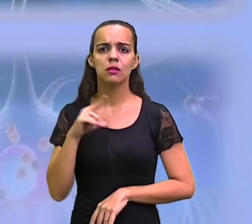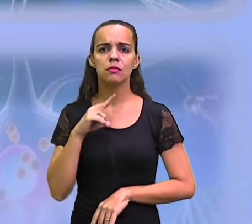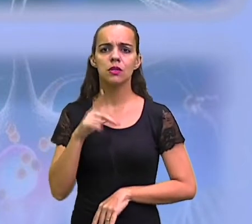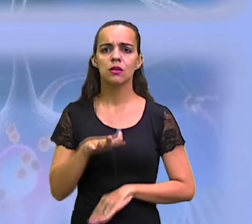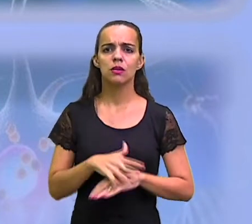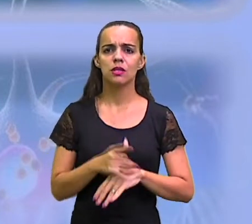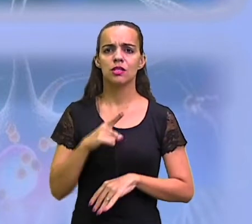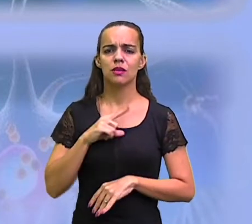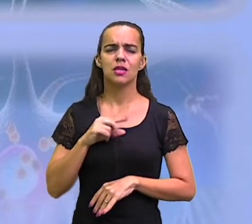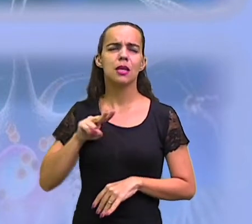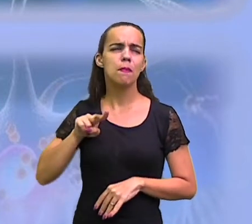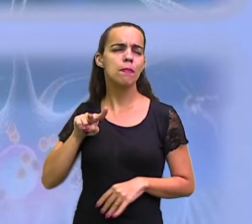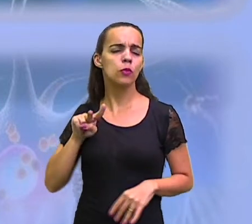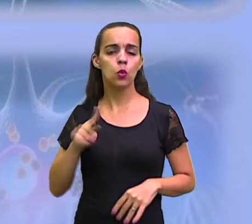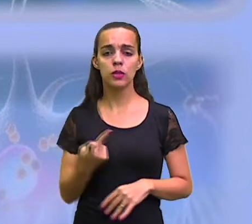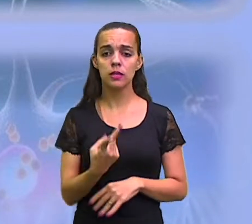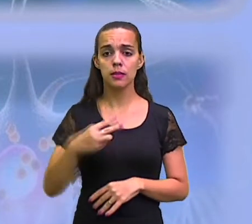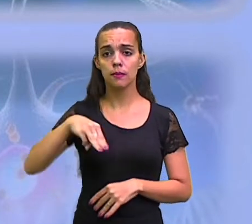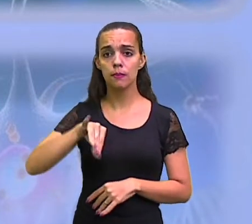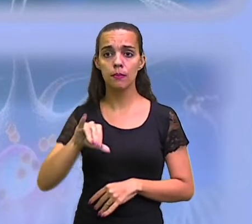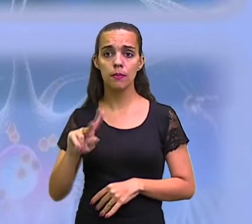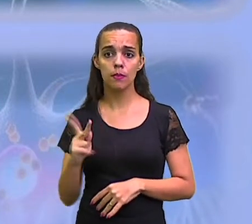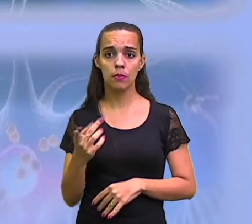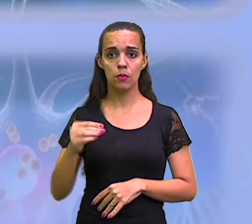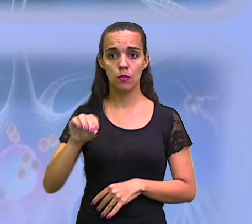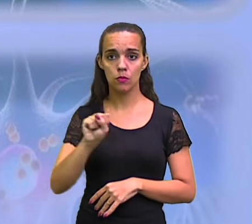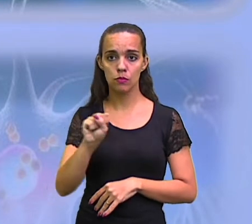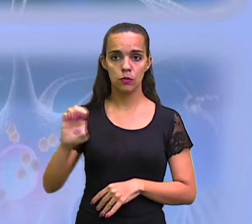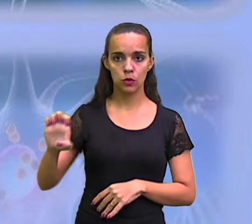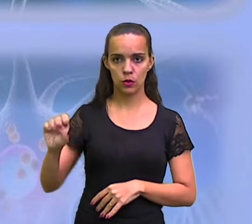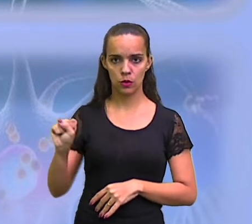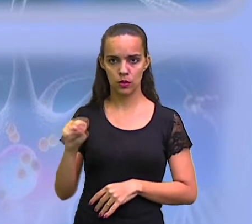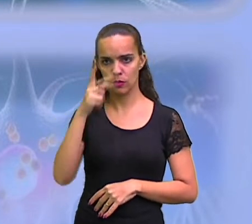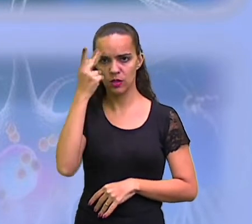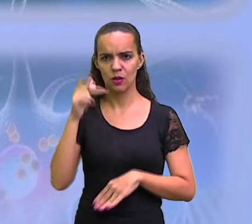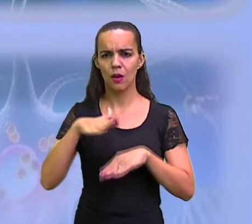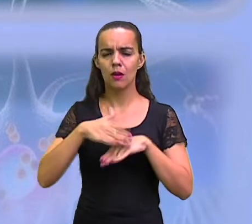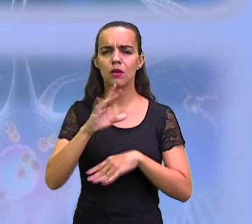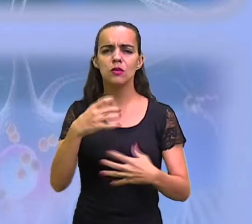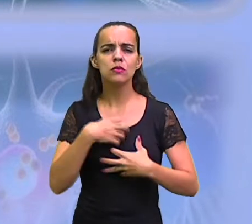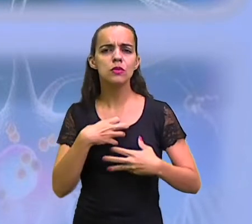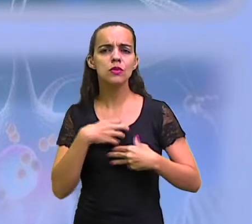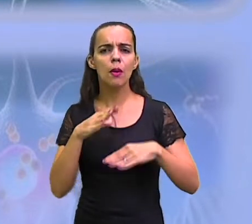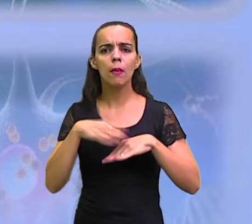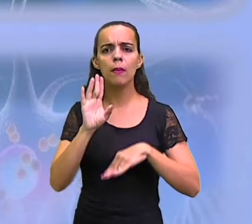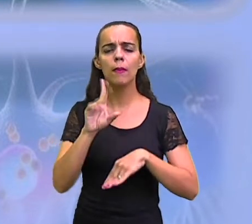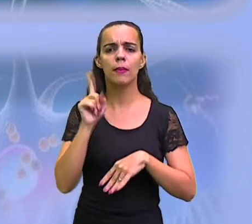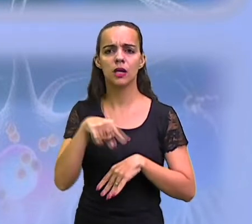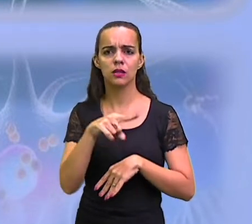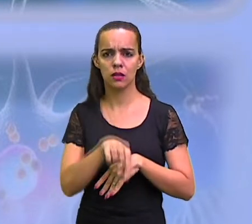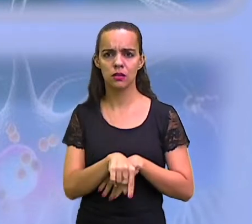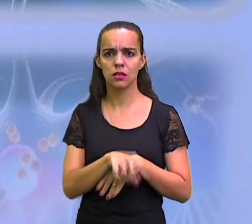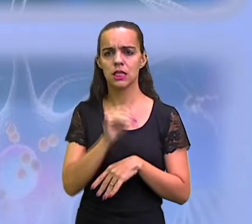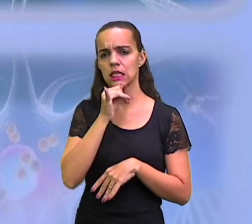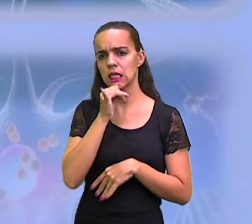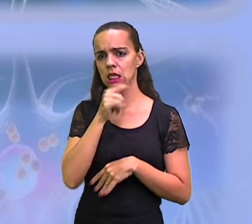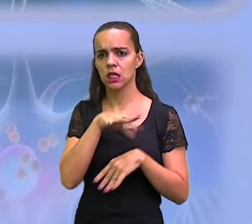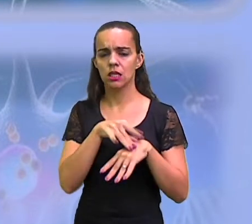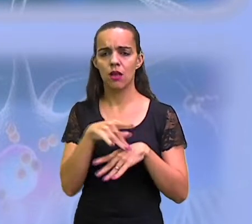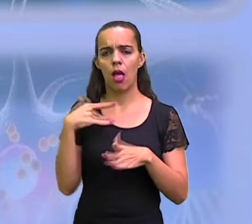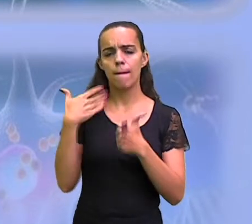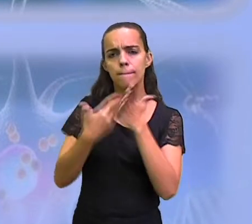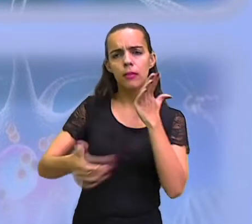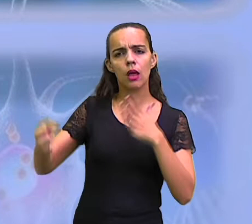2 milhões de pessoas ao ano. Os sintomas mais comuns dessa doença são a perda da